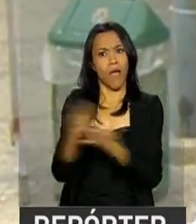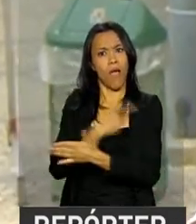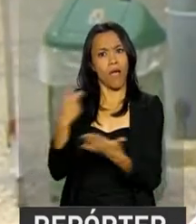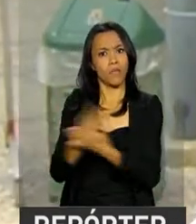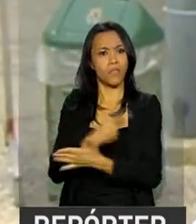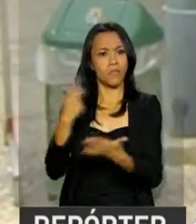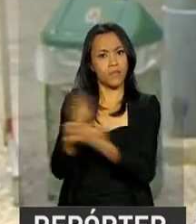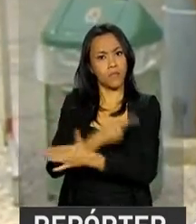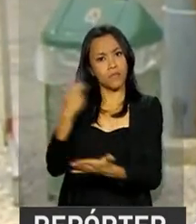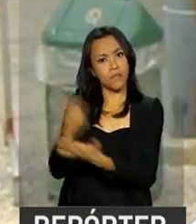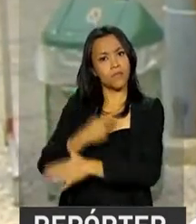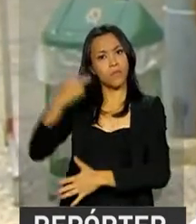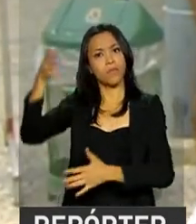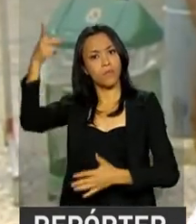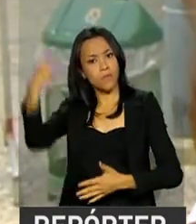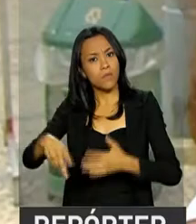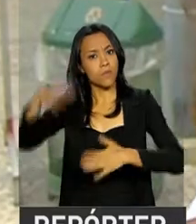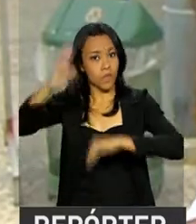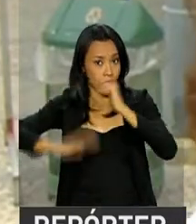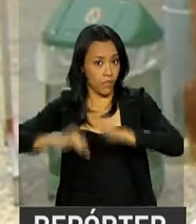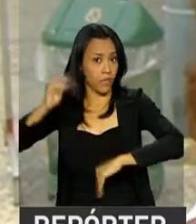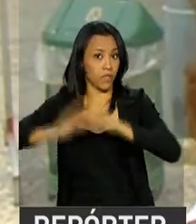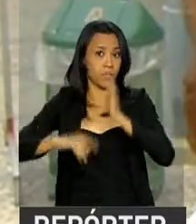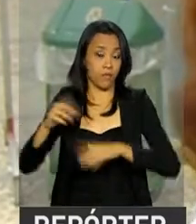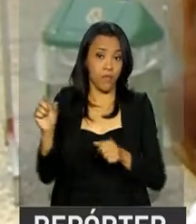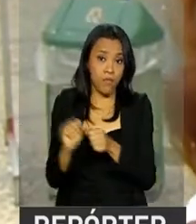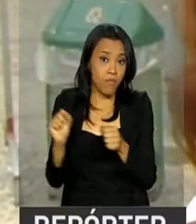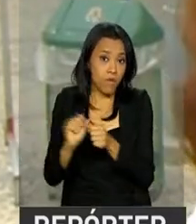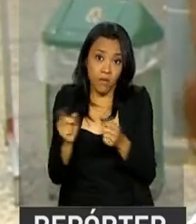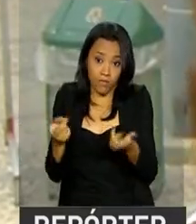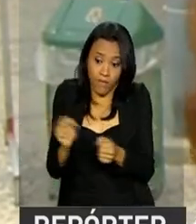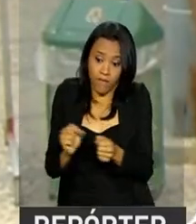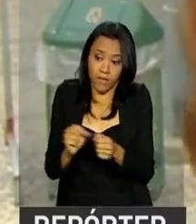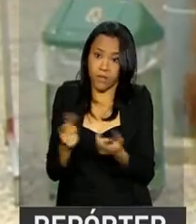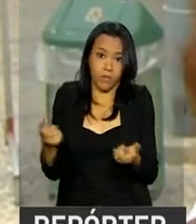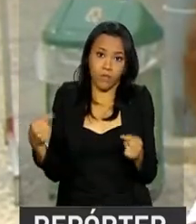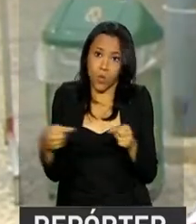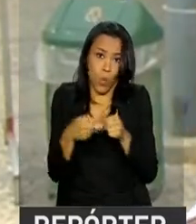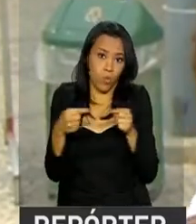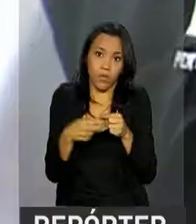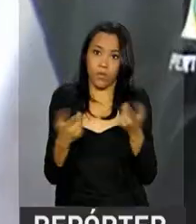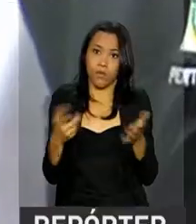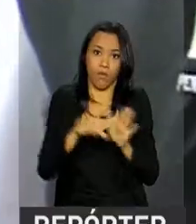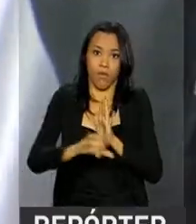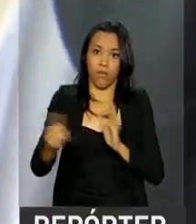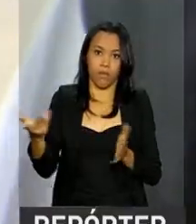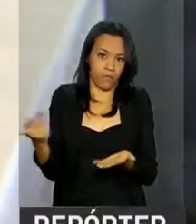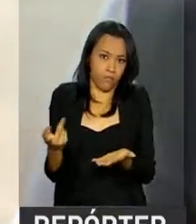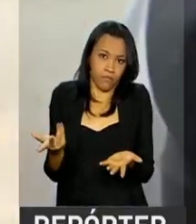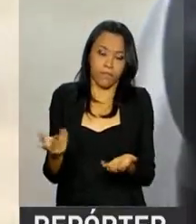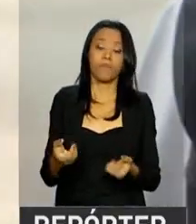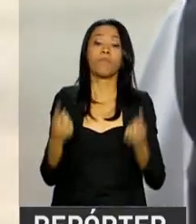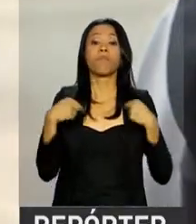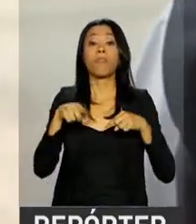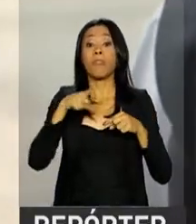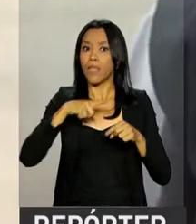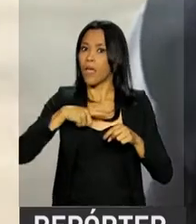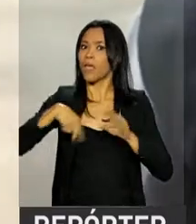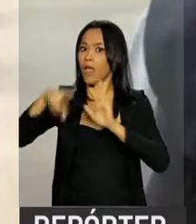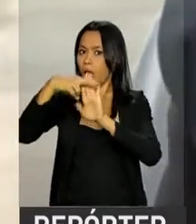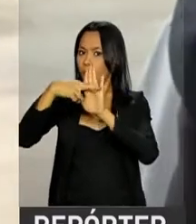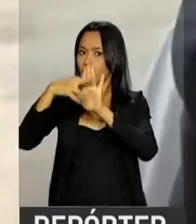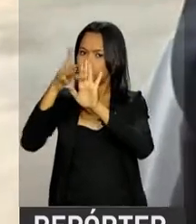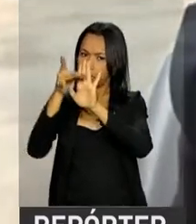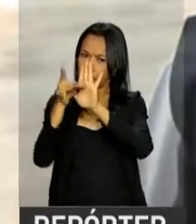e na lei de contravenção penal, porque ele está exercendo uma profissão que ele não está habilitado. Entre os critérios fiscalizados